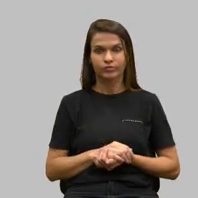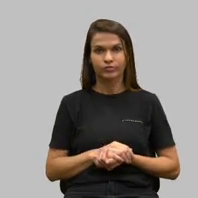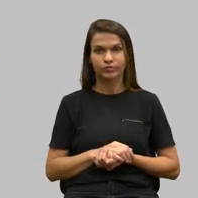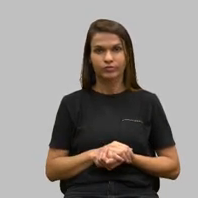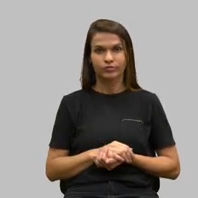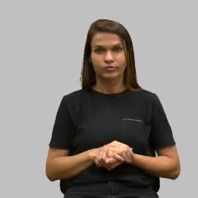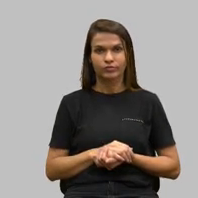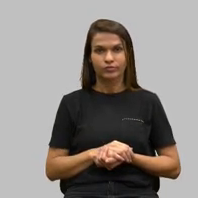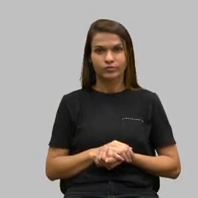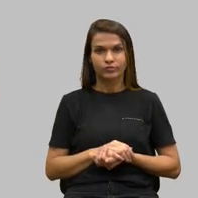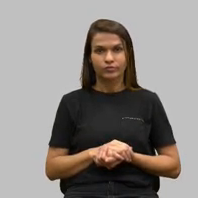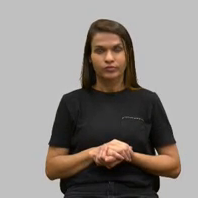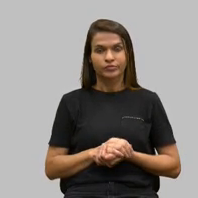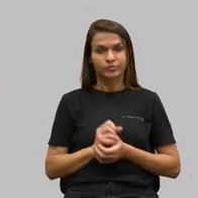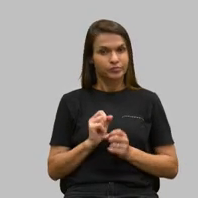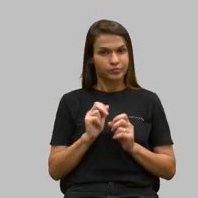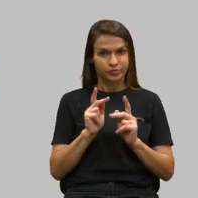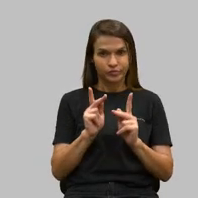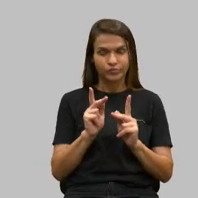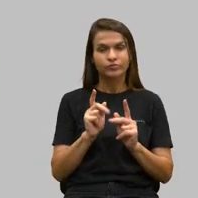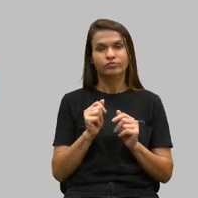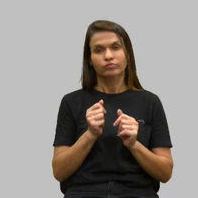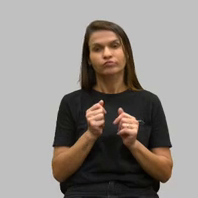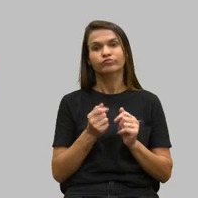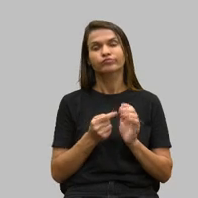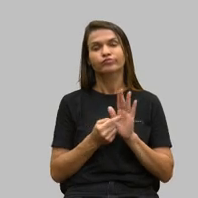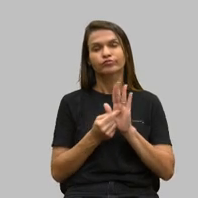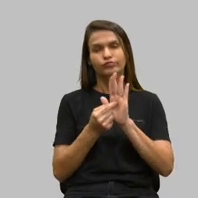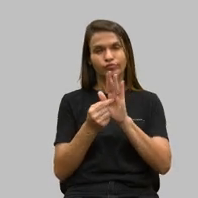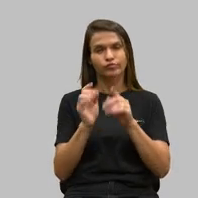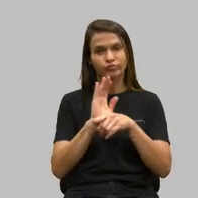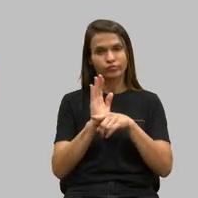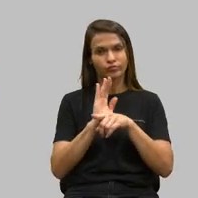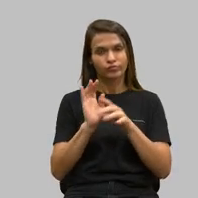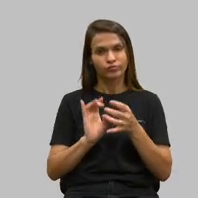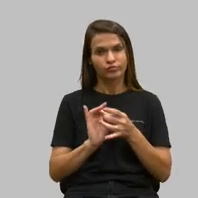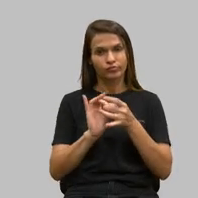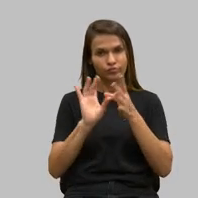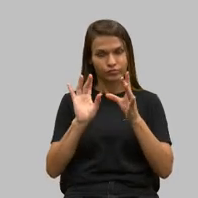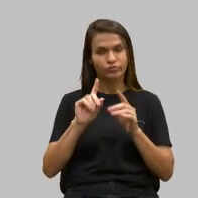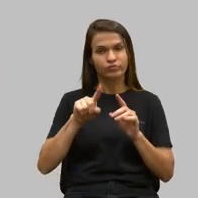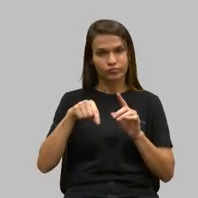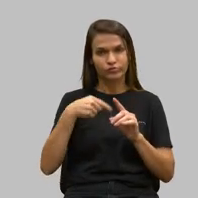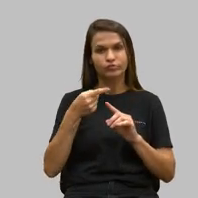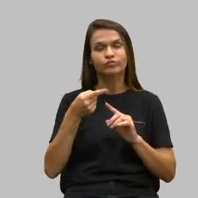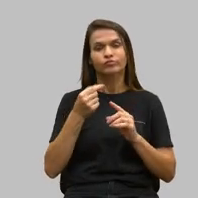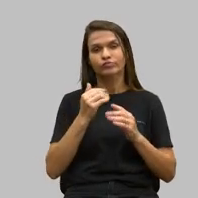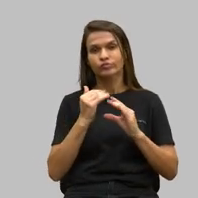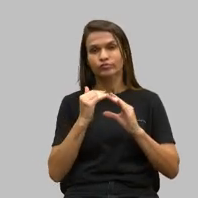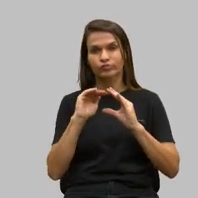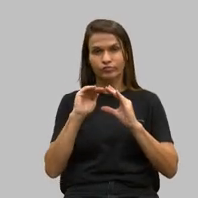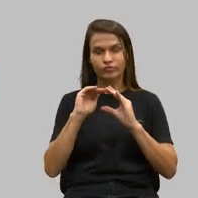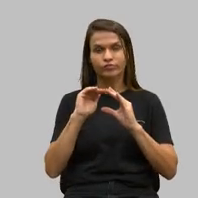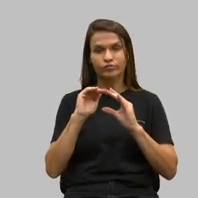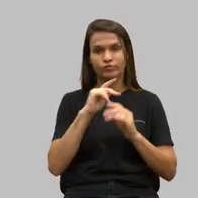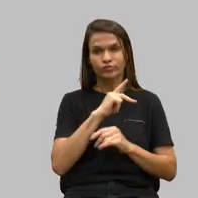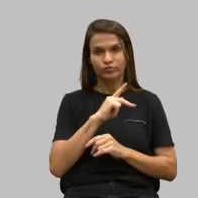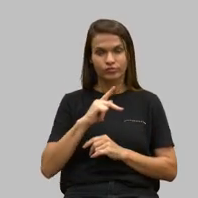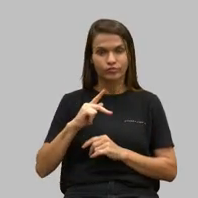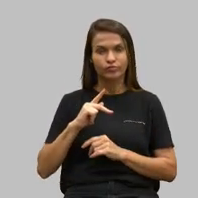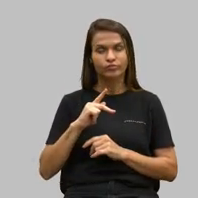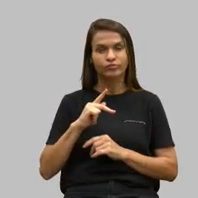Ah, ok. Não, tudo bem. Mas a gente deixa esse vídeo à disposição, eu mando, eu mando depois para o presidente Arlen,